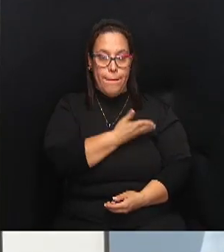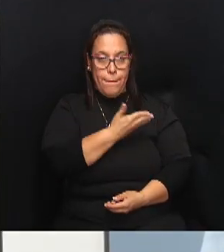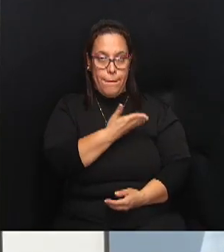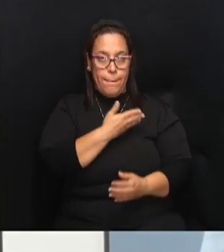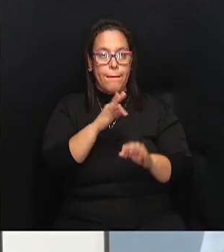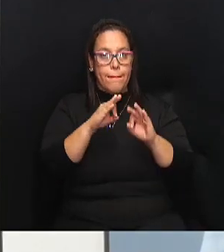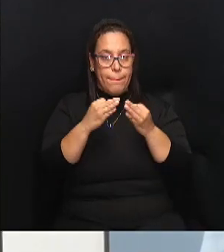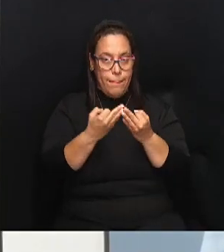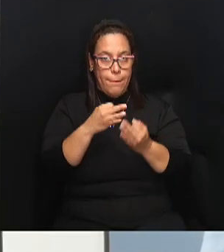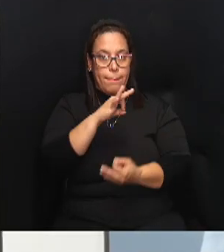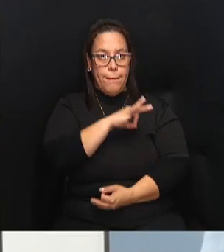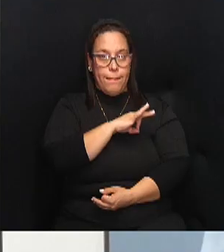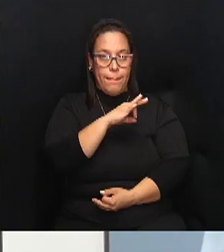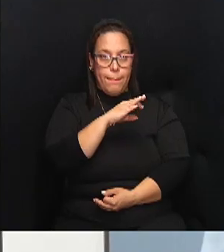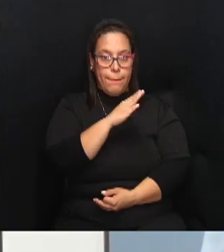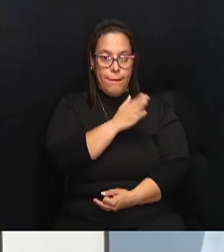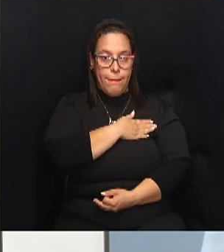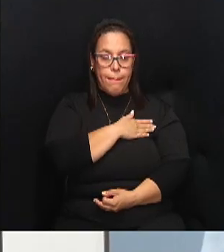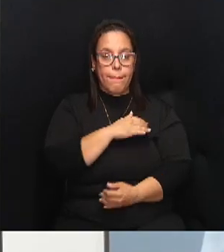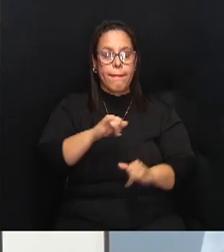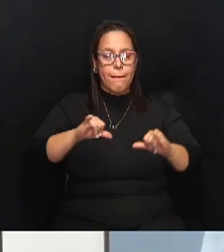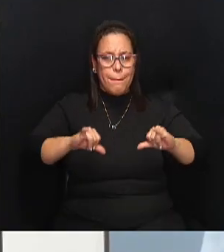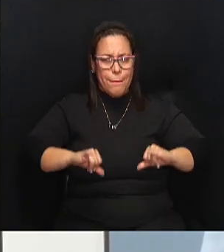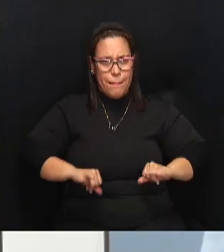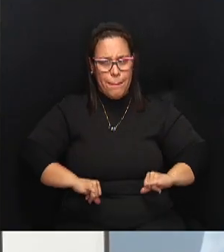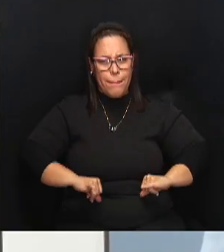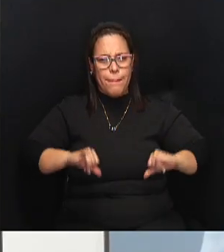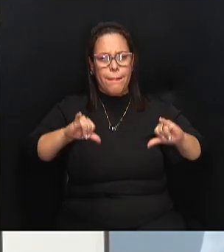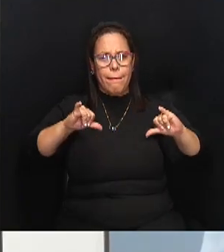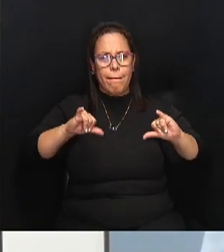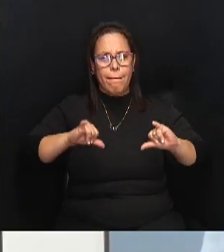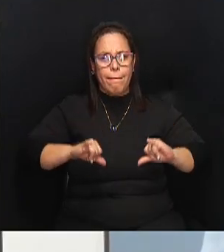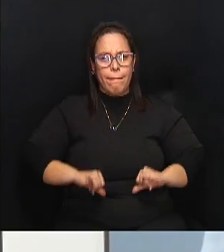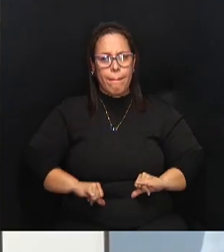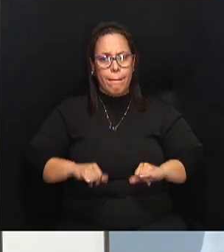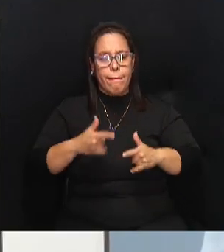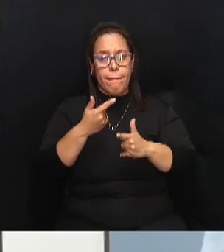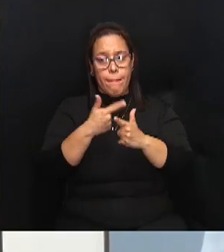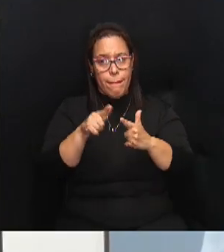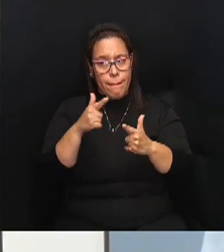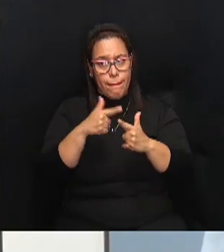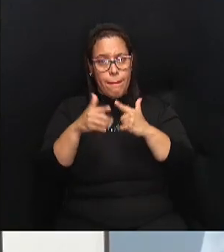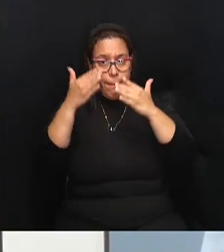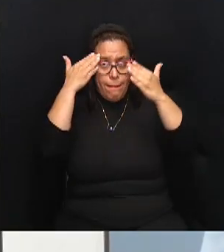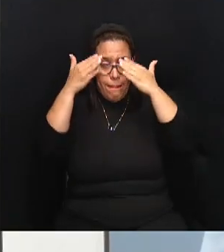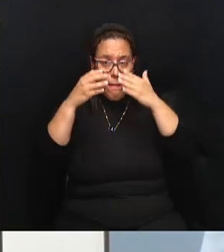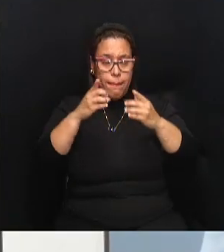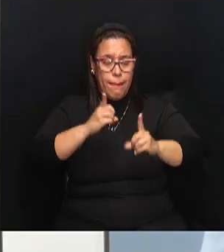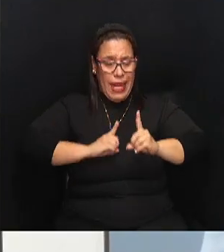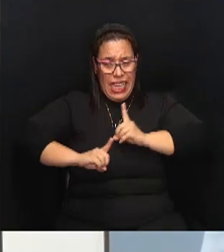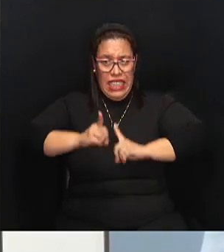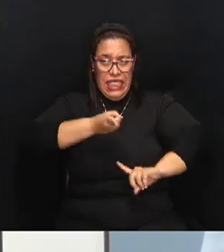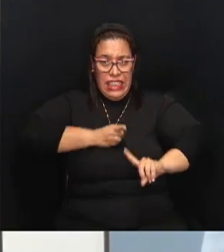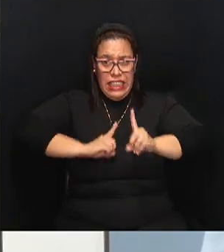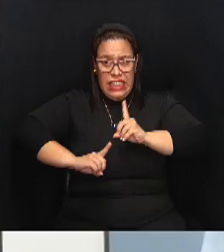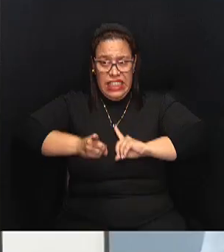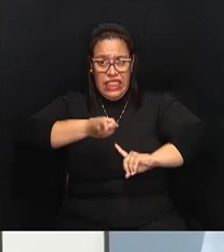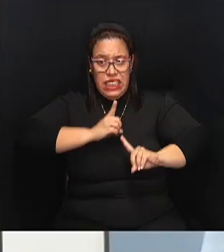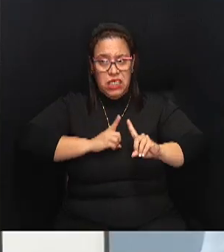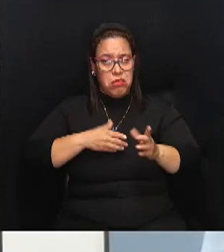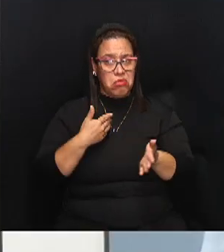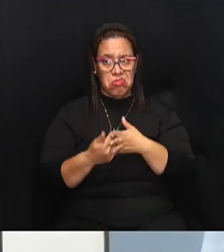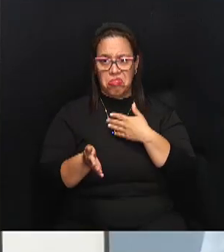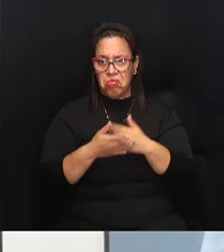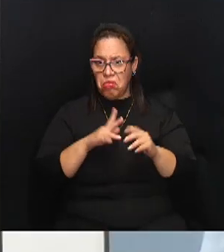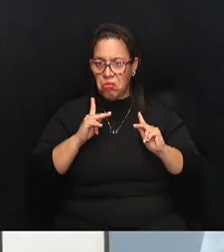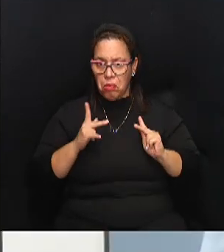família, policiais militares que sofreram com problemas psicológicos, depressão, é como qualquer outro ser